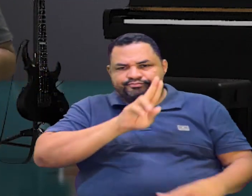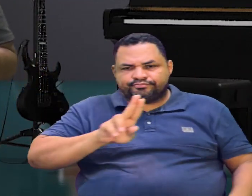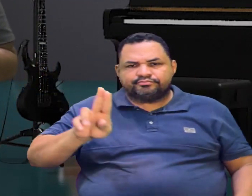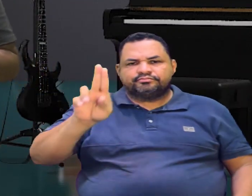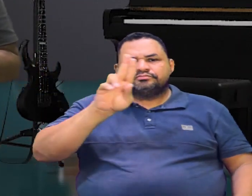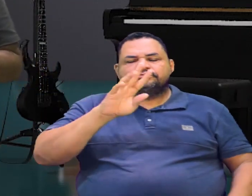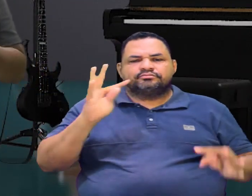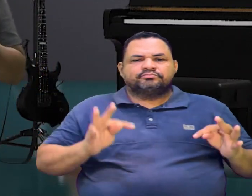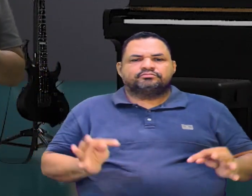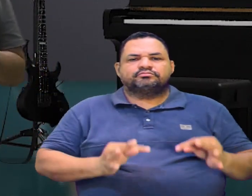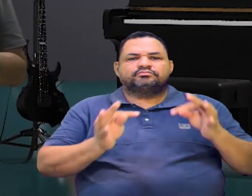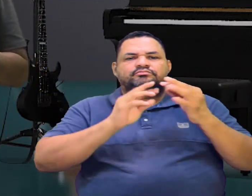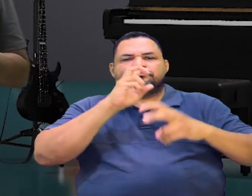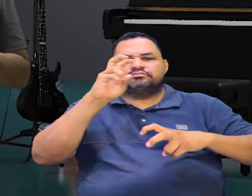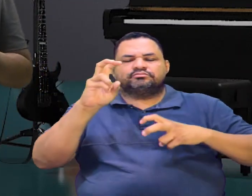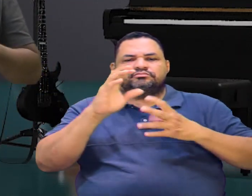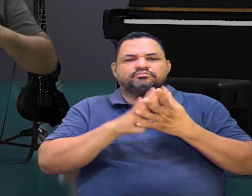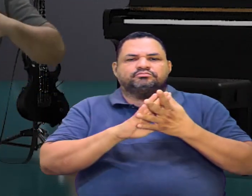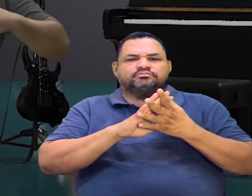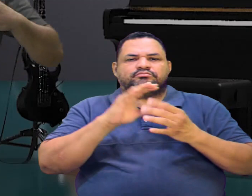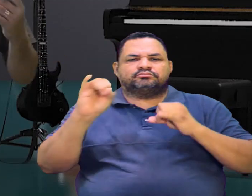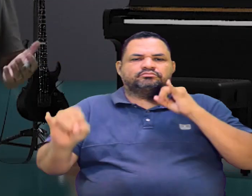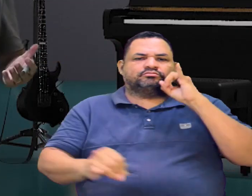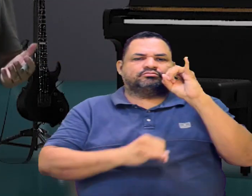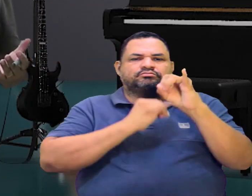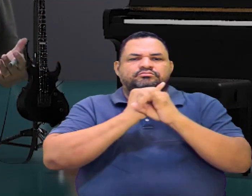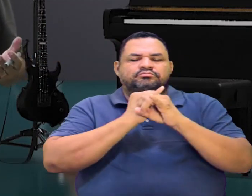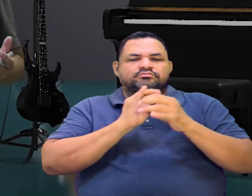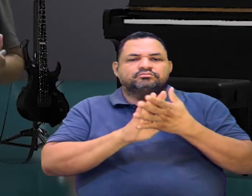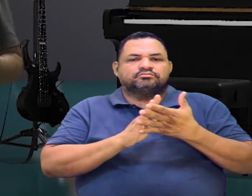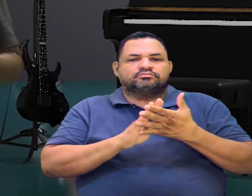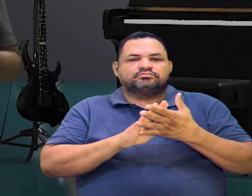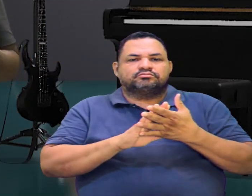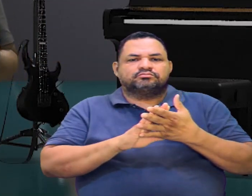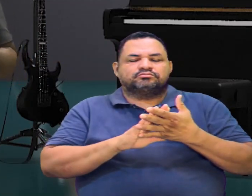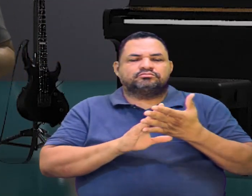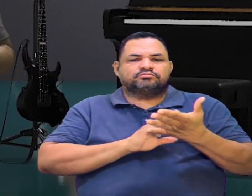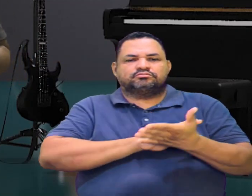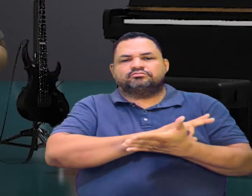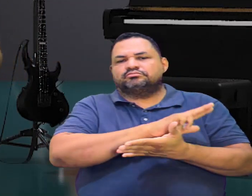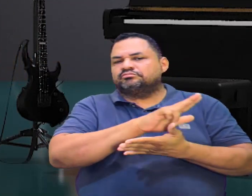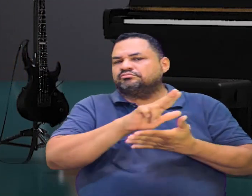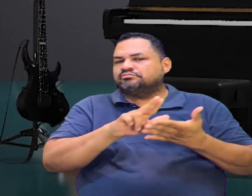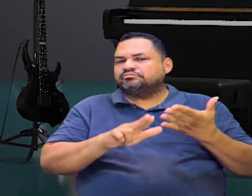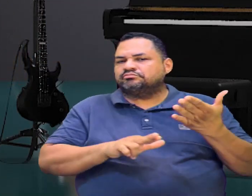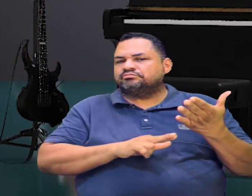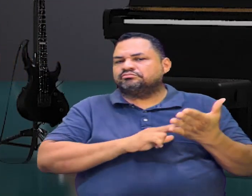tecnologia digital, através da computação dos grandes